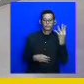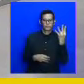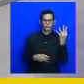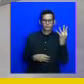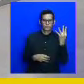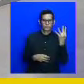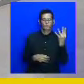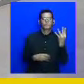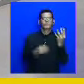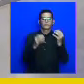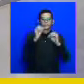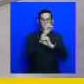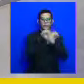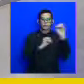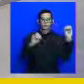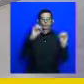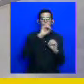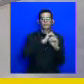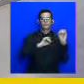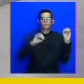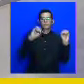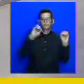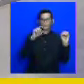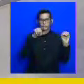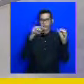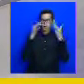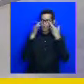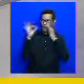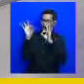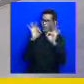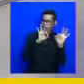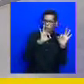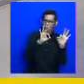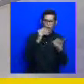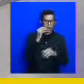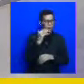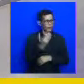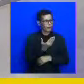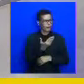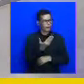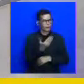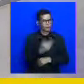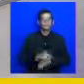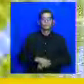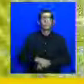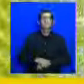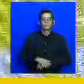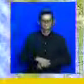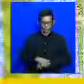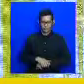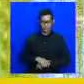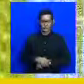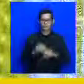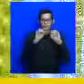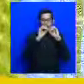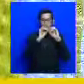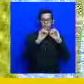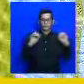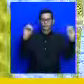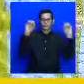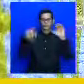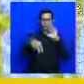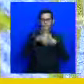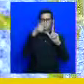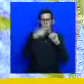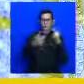tudo pronto, globo ligado, você atenta, atento. Sorteio do mês da sorte, bolas